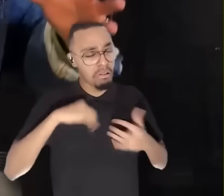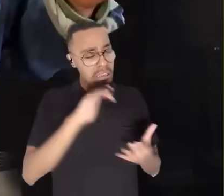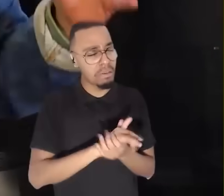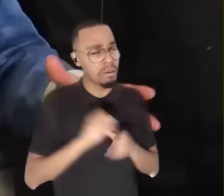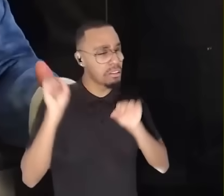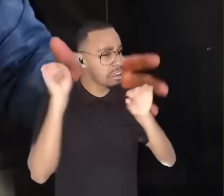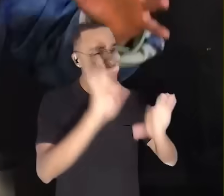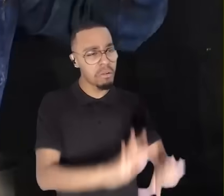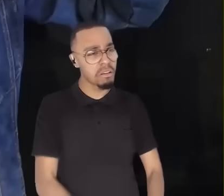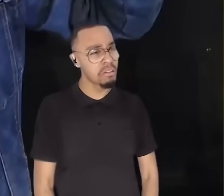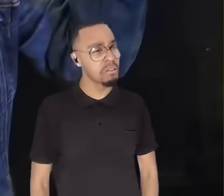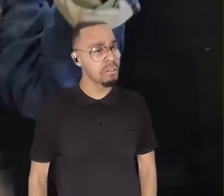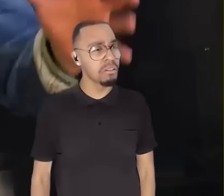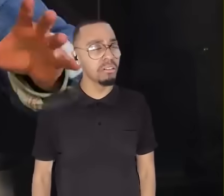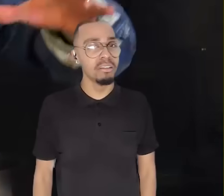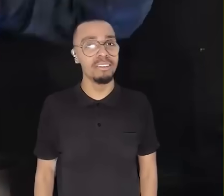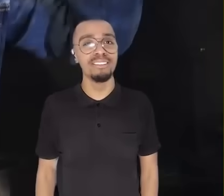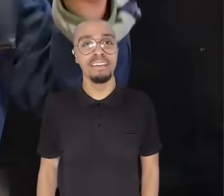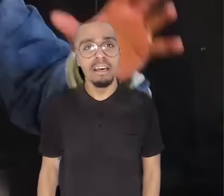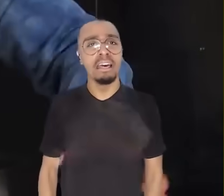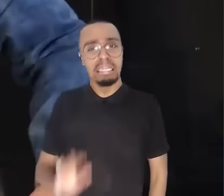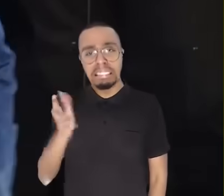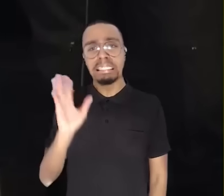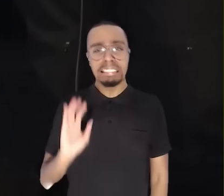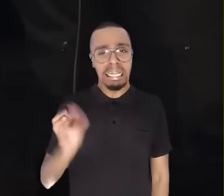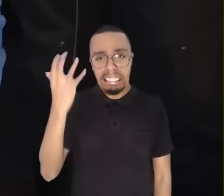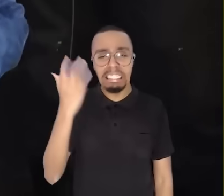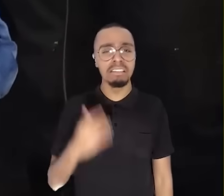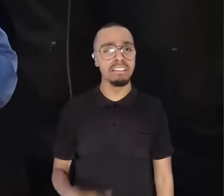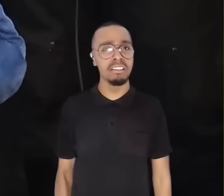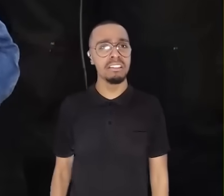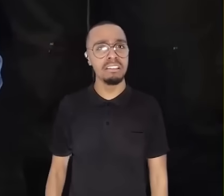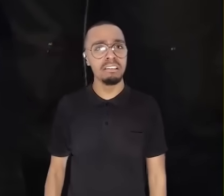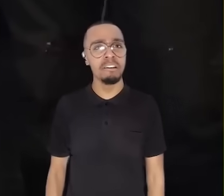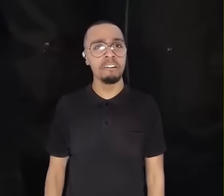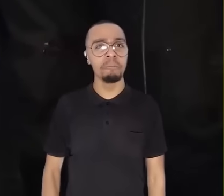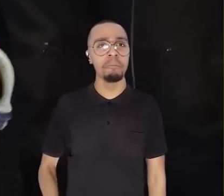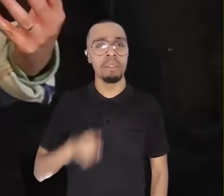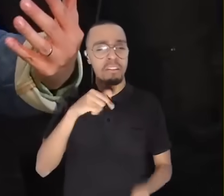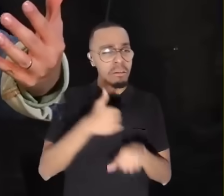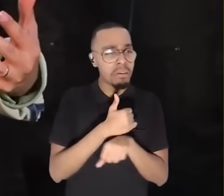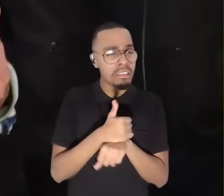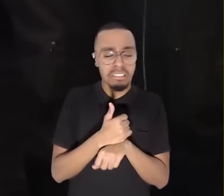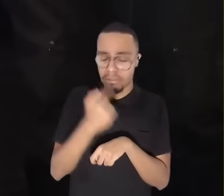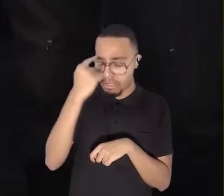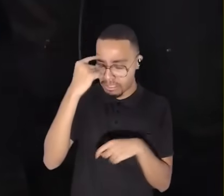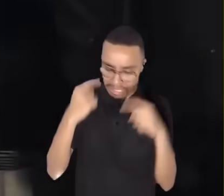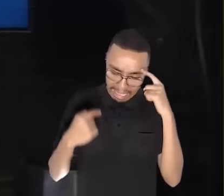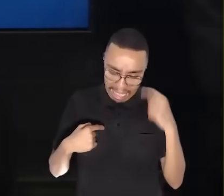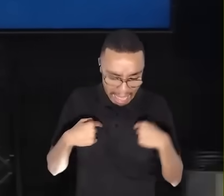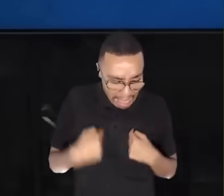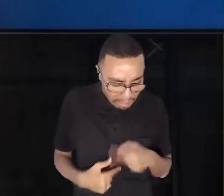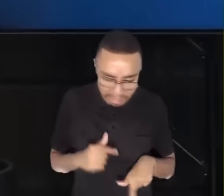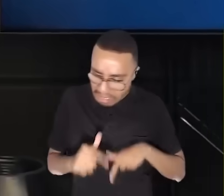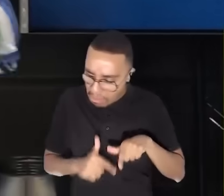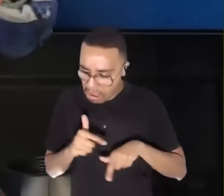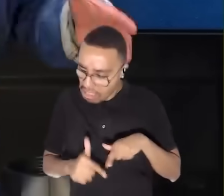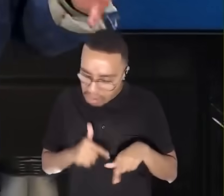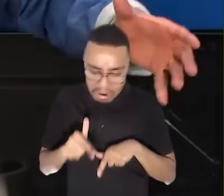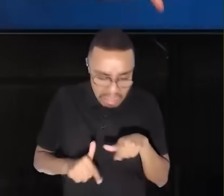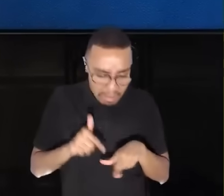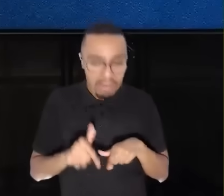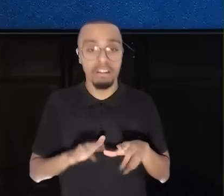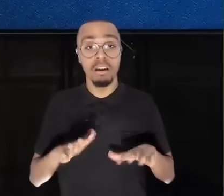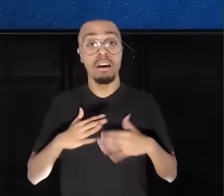há uma bênção, e comece a dizer aquilo que já existe, já está consumado na sua profissão. Pastor, não é possível, eu trabalho, há uma